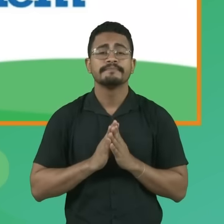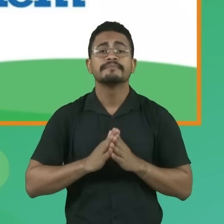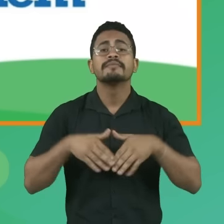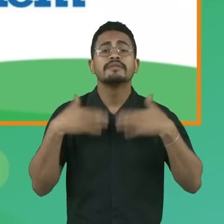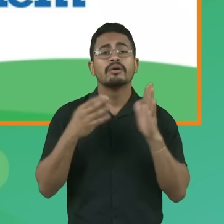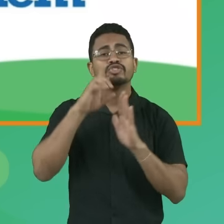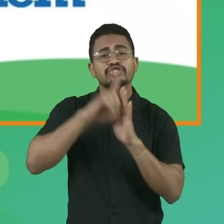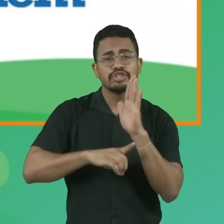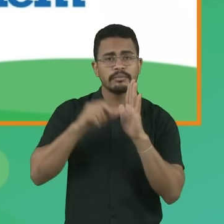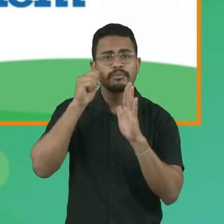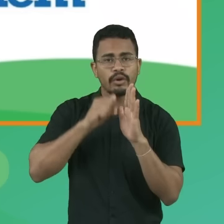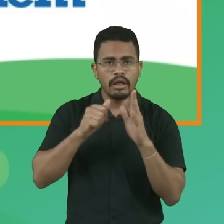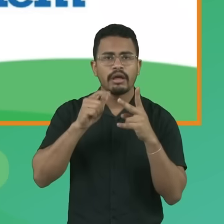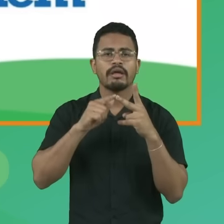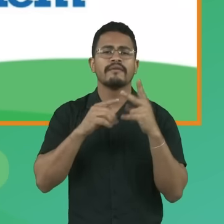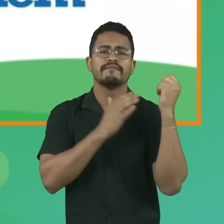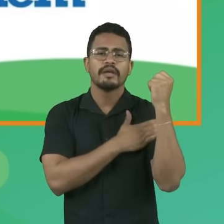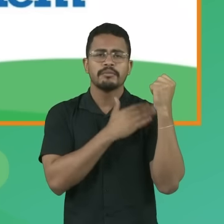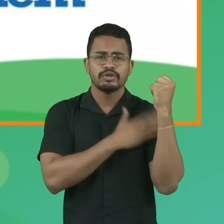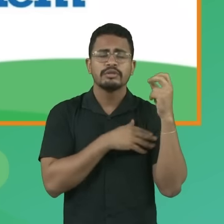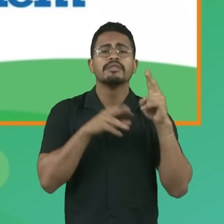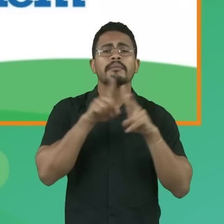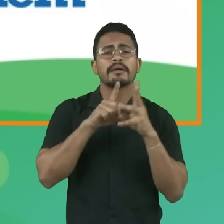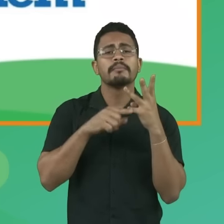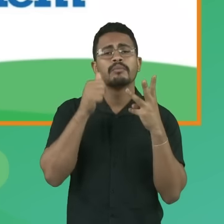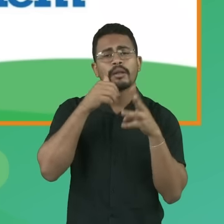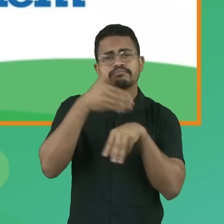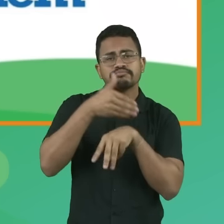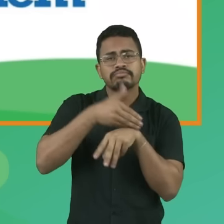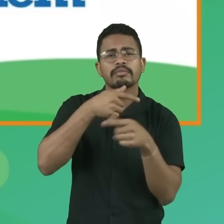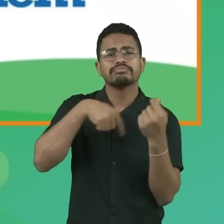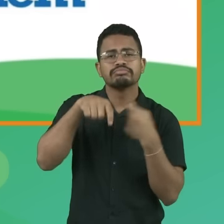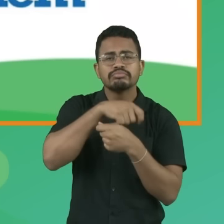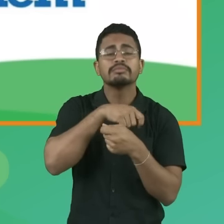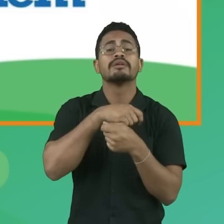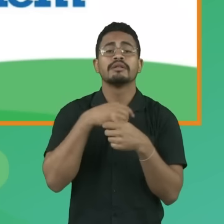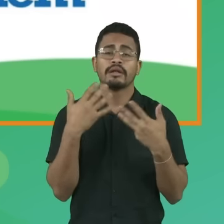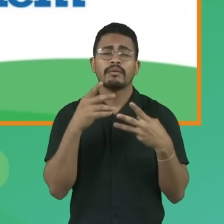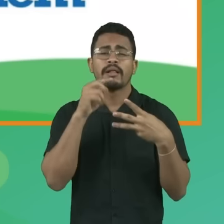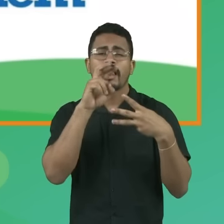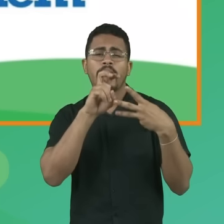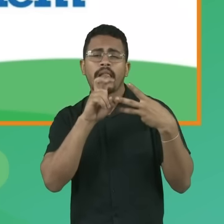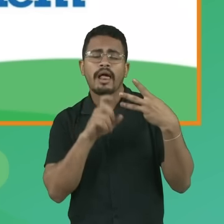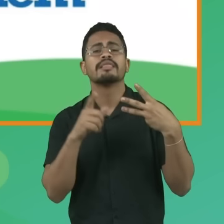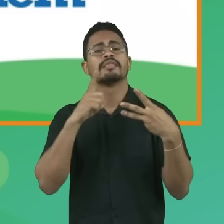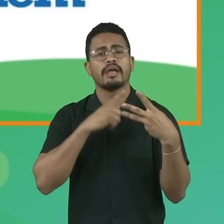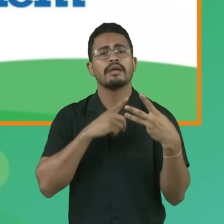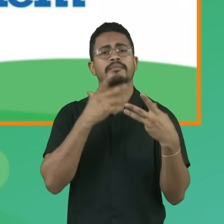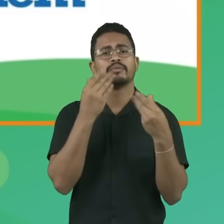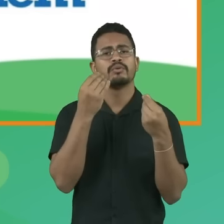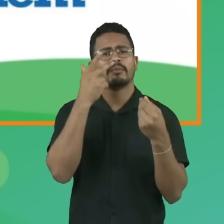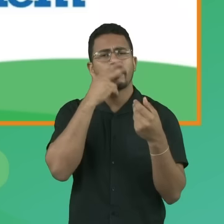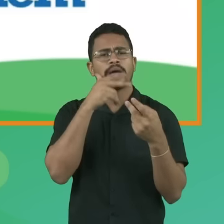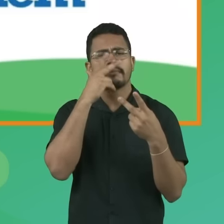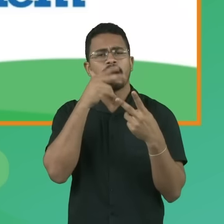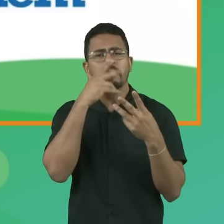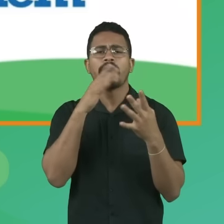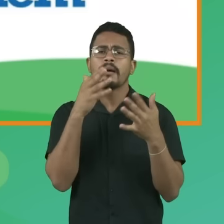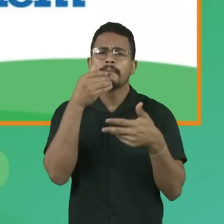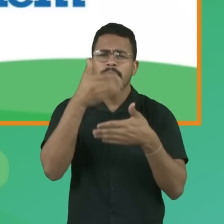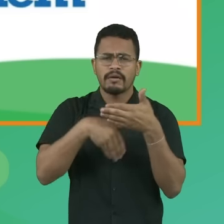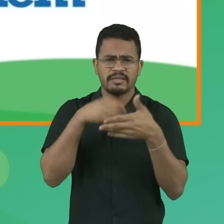mulheres, o feminismo e a participação feminina no mercado de trabalho são assuntos que caem cada vez mais, não só na prova do Enem, né? Mas